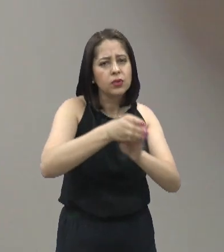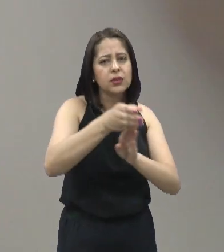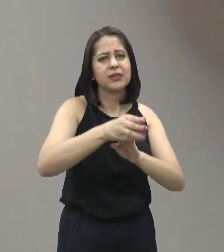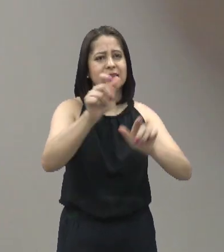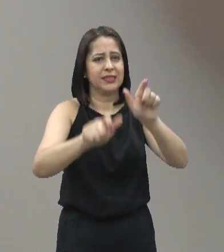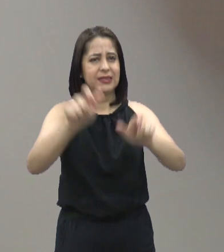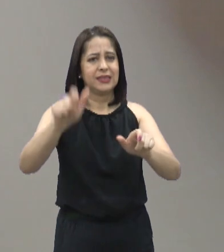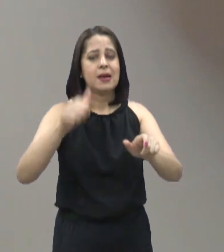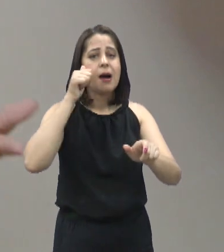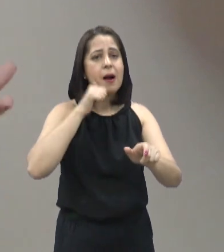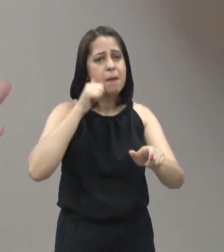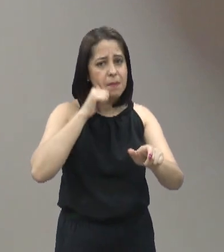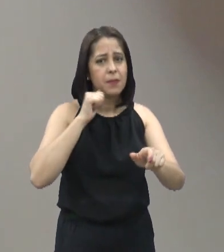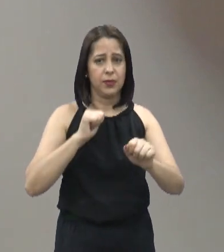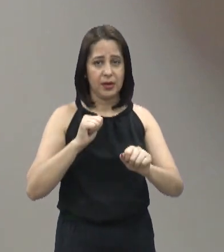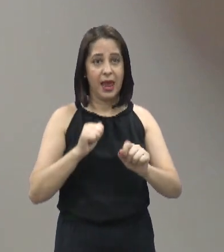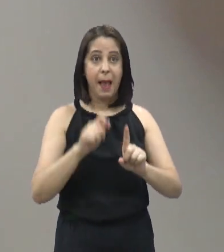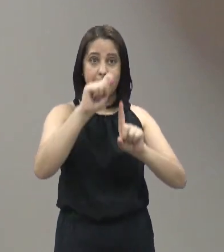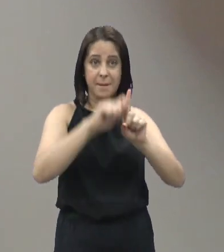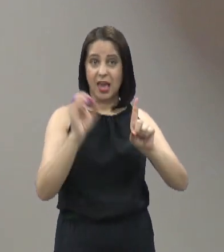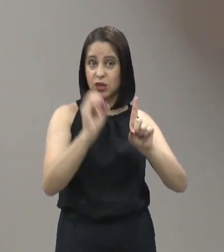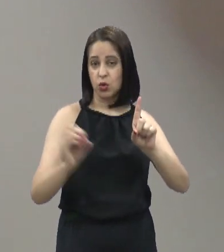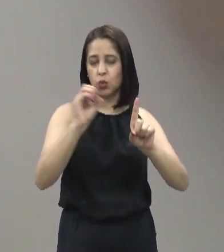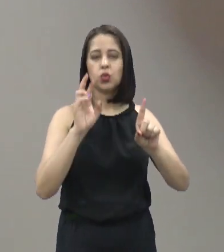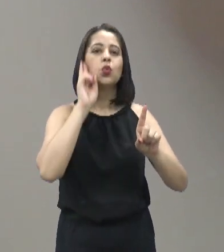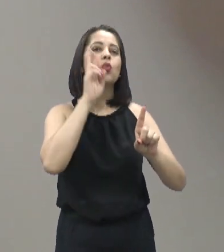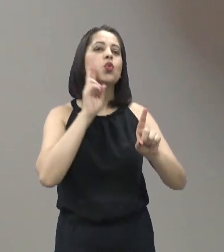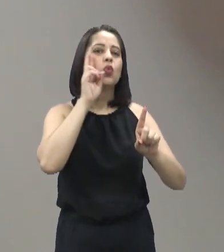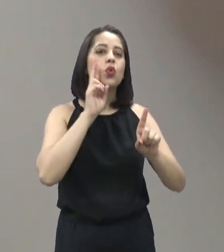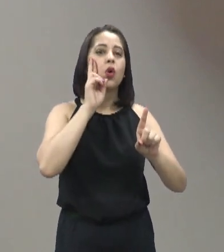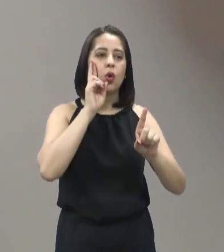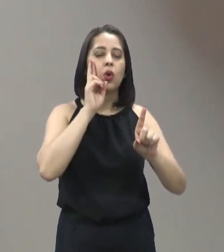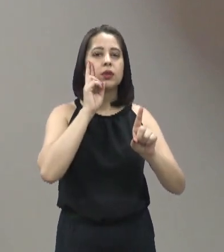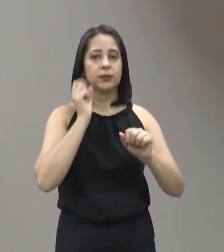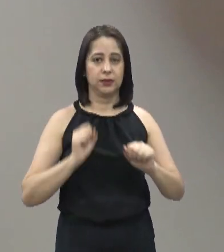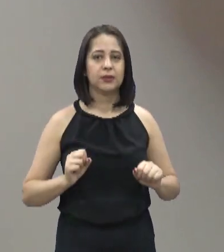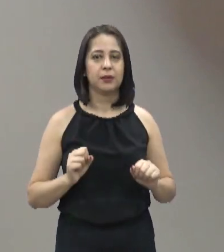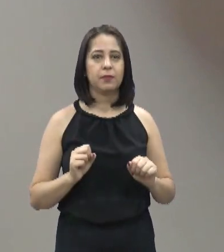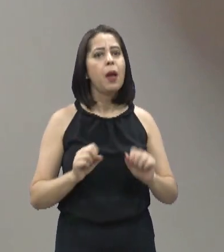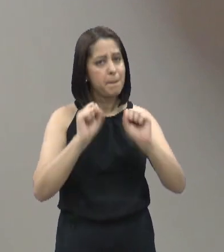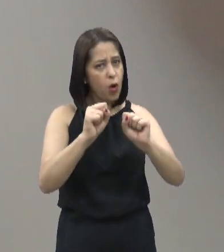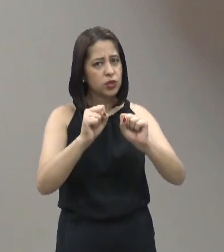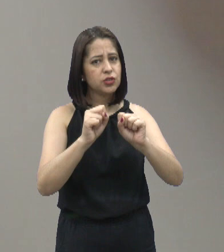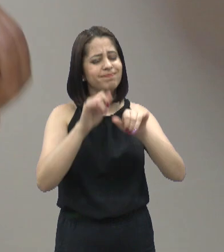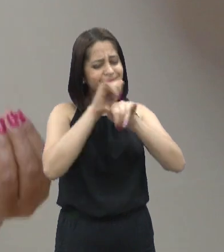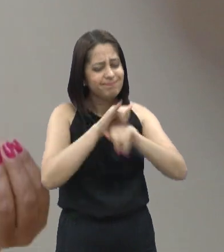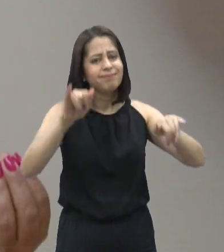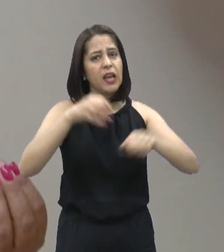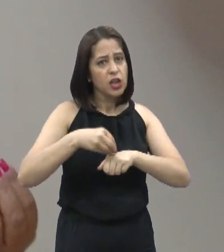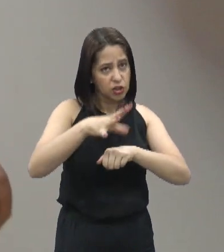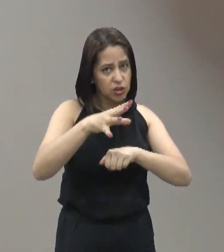nesse Outubro Rosa, que é o mês de combate e prevenção ao câncer de mama, né? Uma palavra, principalmente a questão